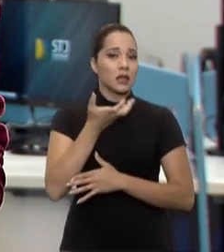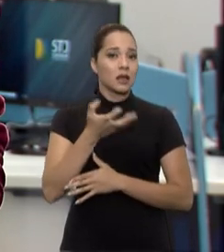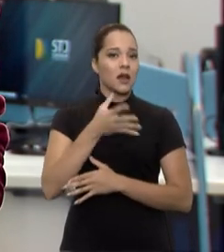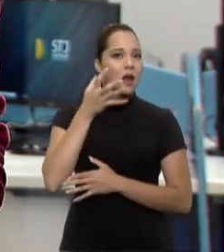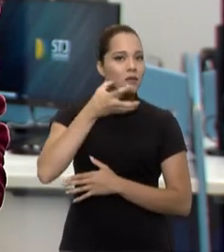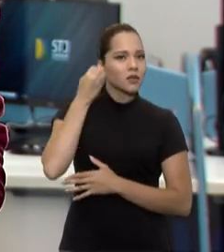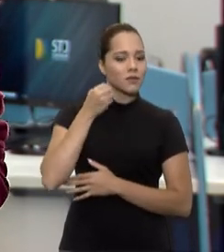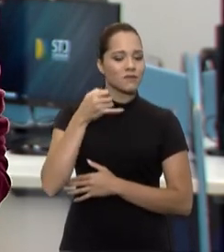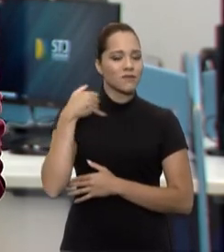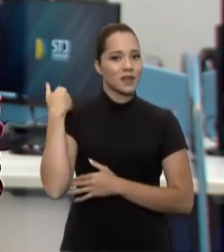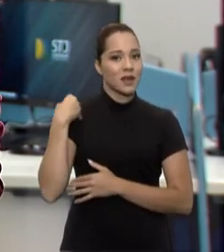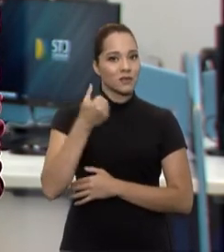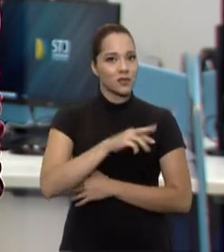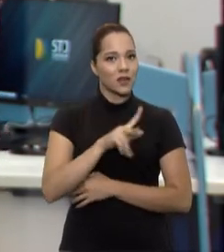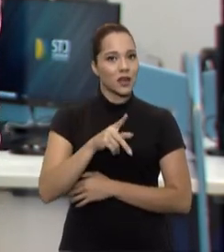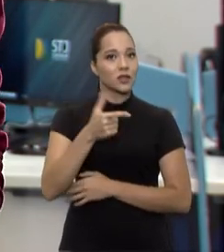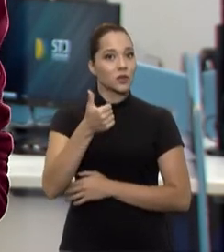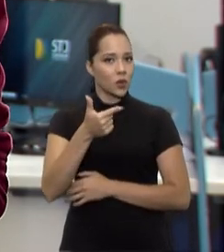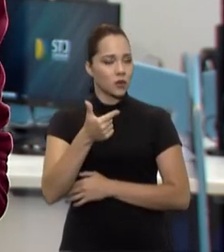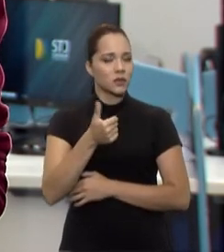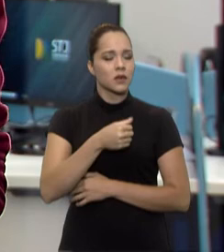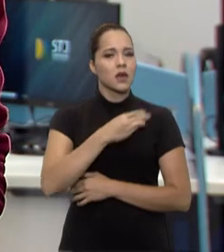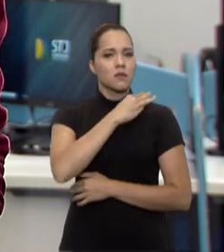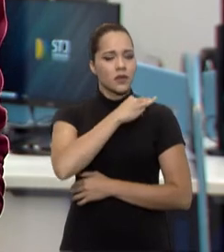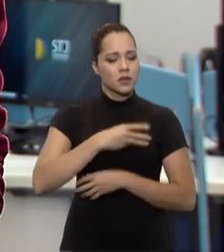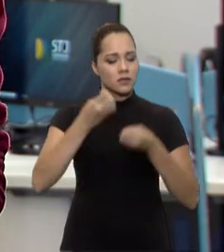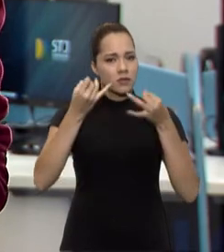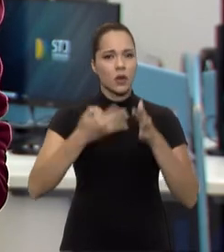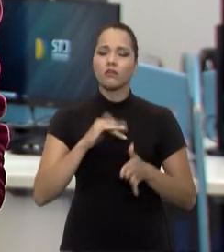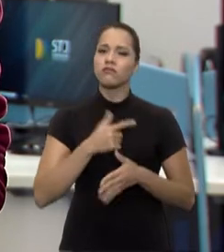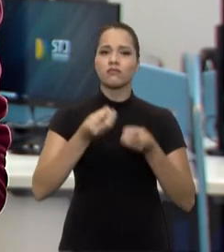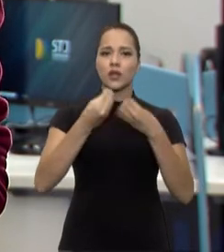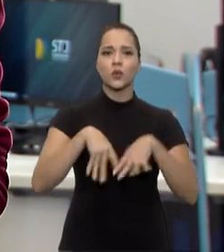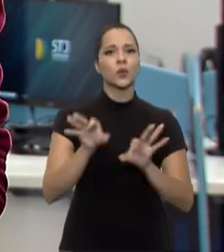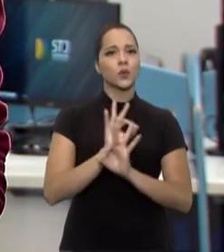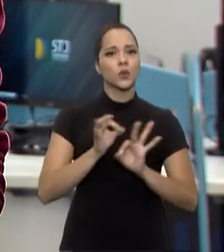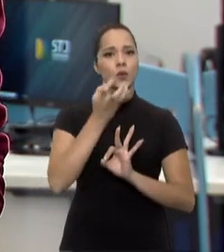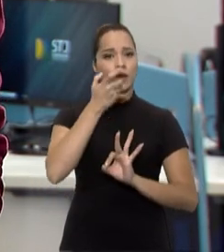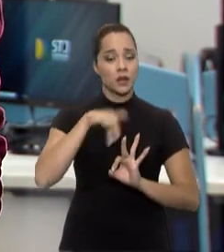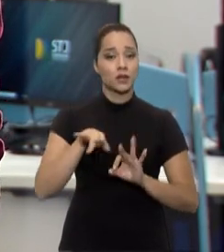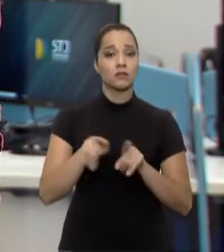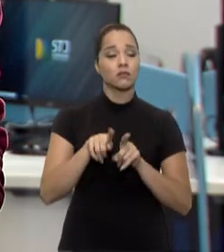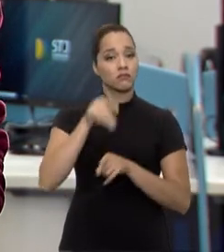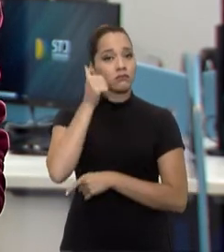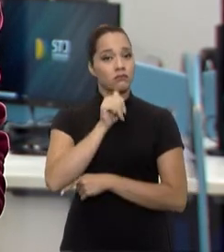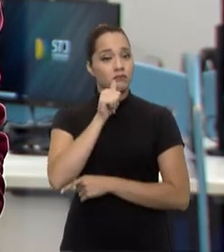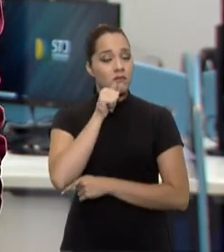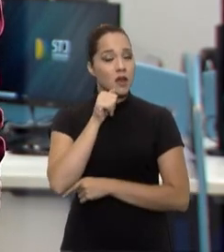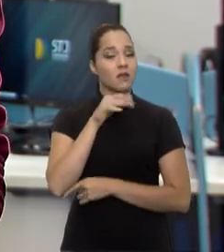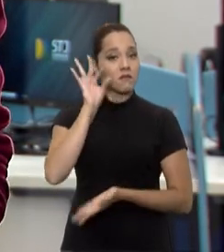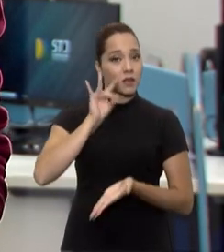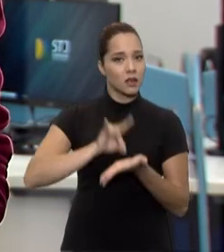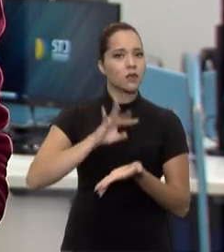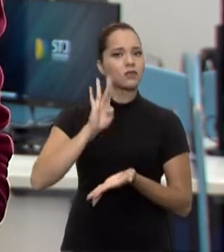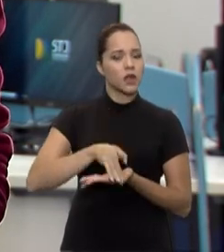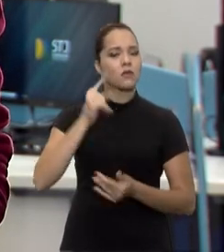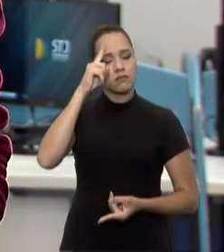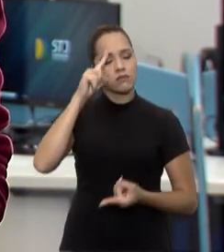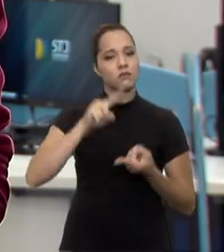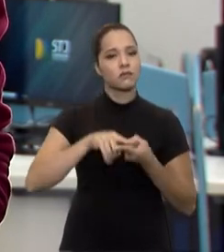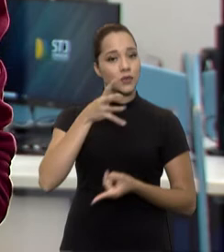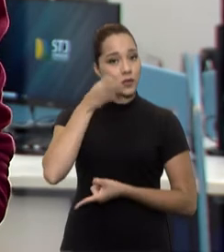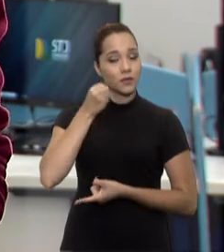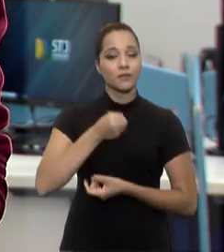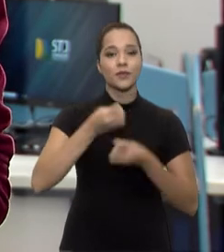que a enteada, queria adotá-la. Os ministros entenderam que não havia nenhum prejuízo para a criança, até porque a mãe biológica estava de acordo com a